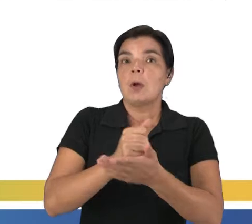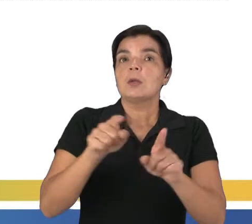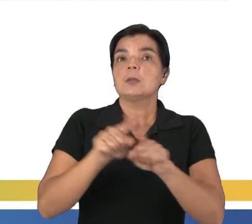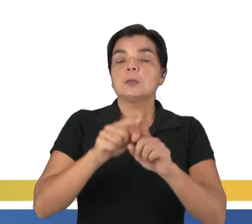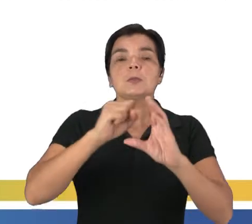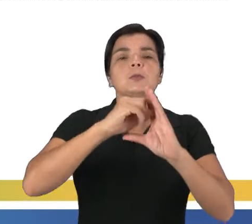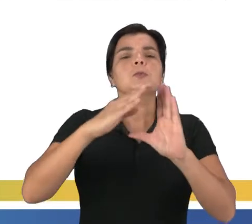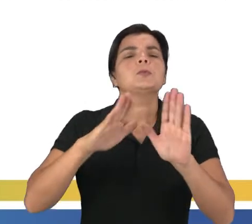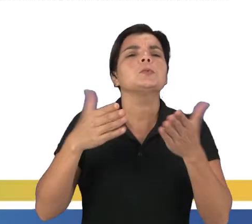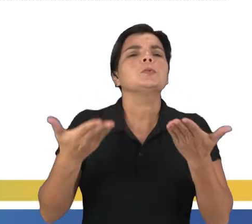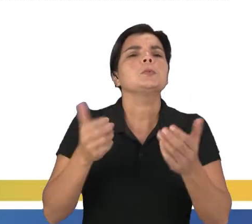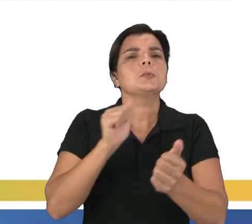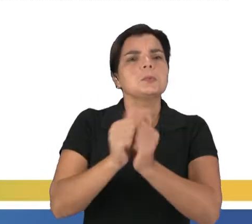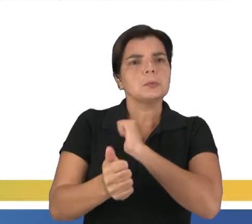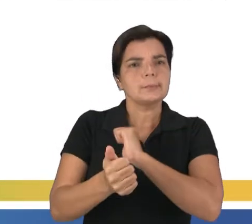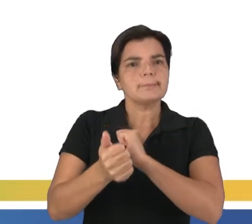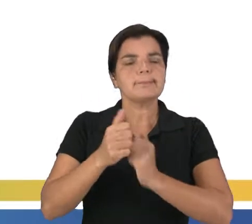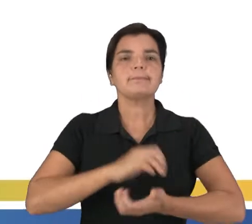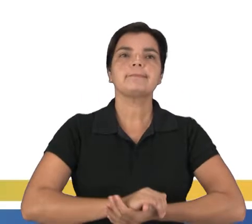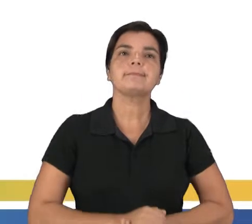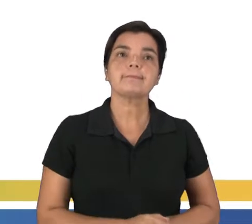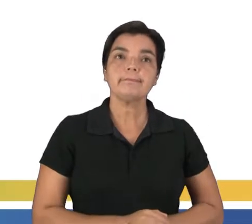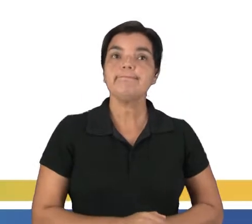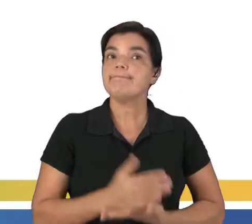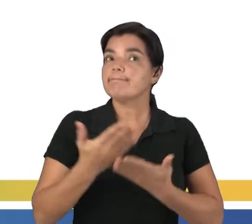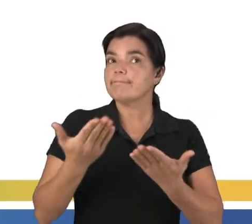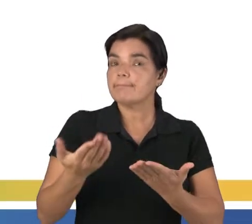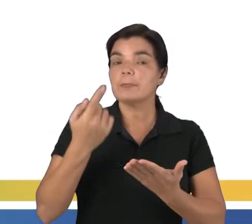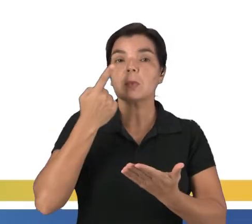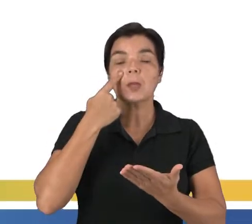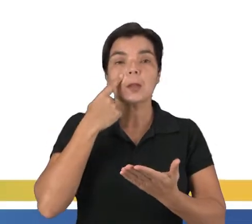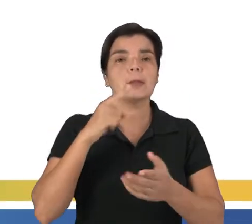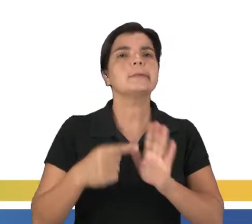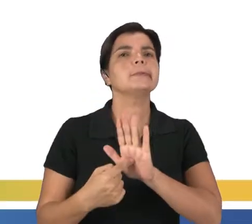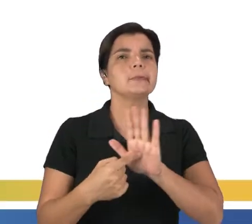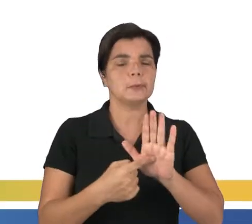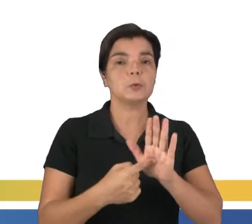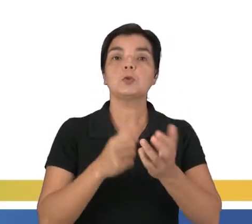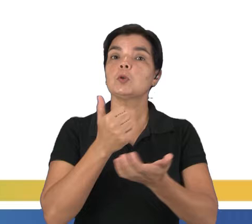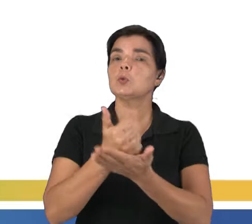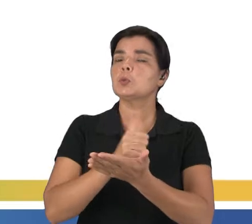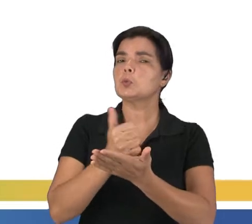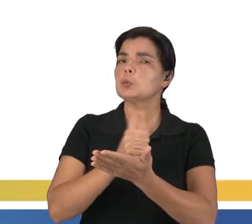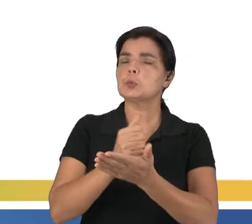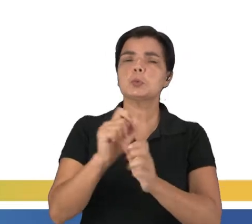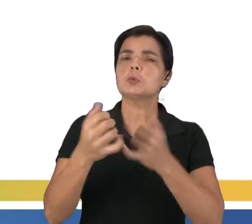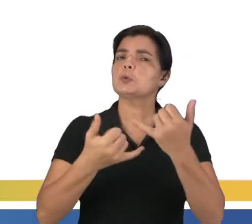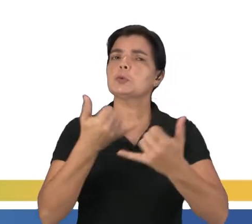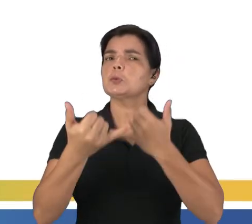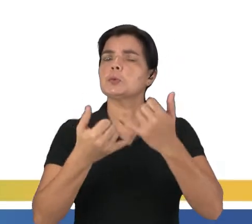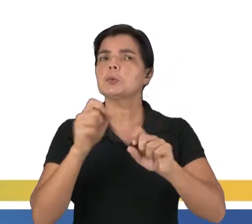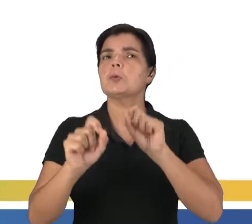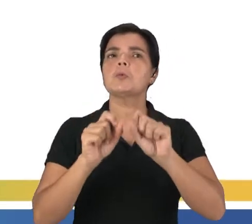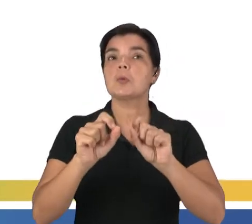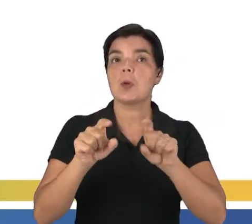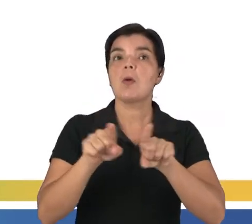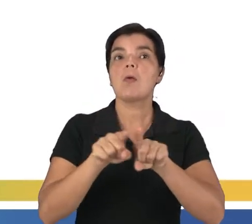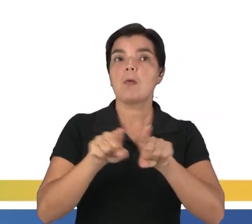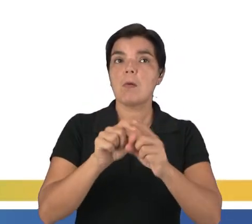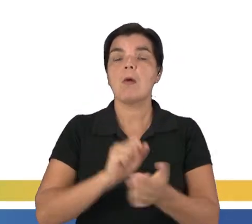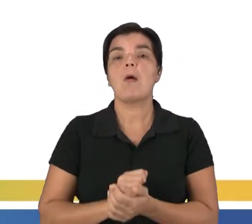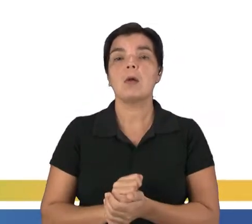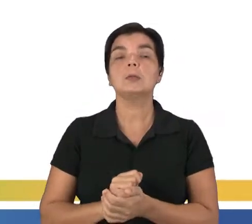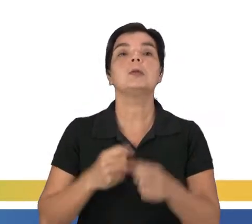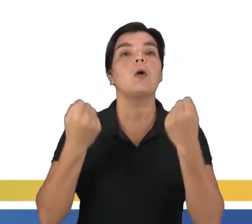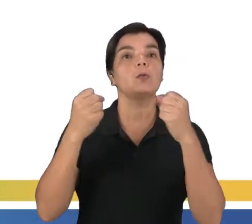se enquadram em quais características de esportes, né? E aí a gente tem os jogos. O que são os jogos? Atividade